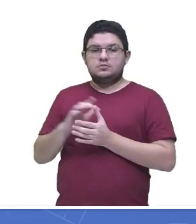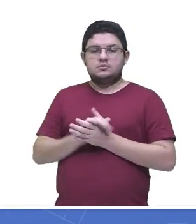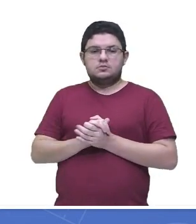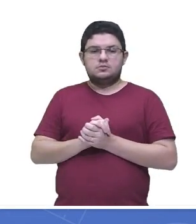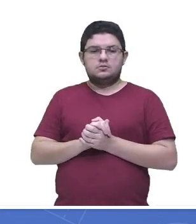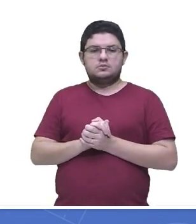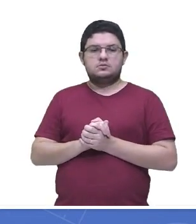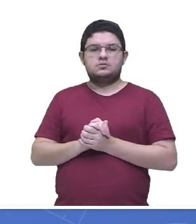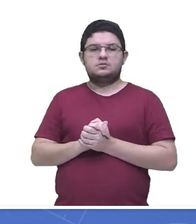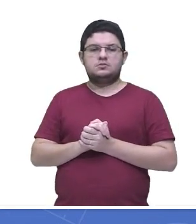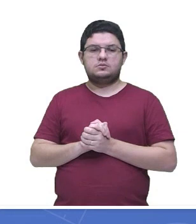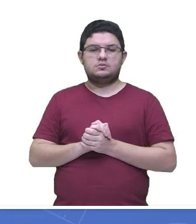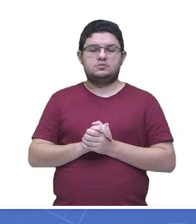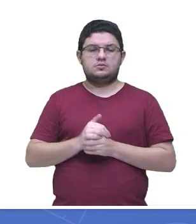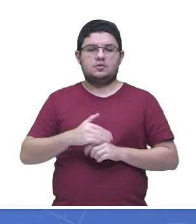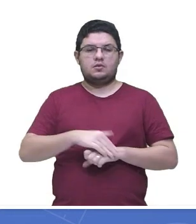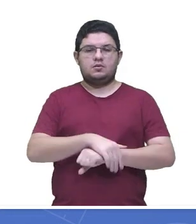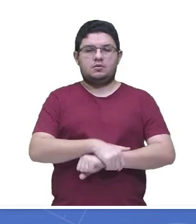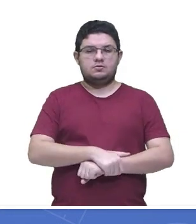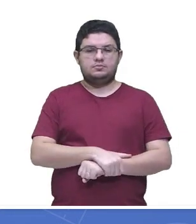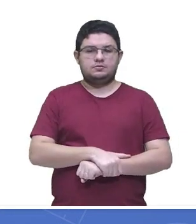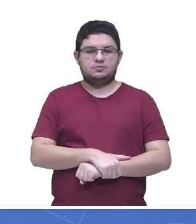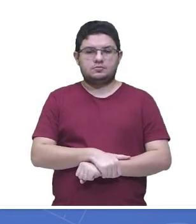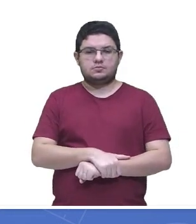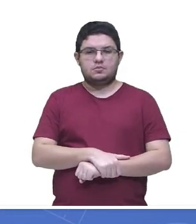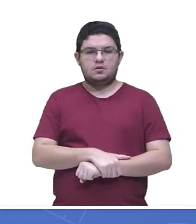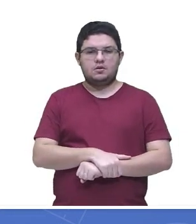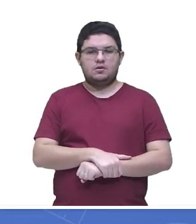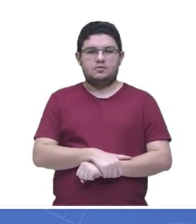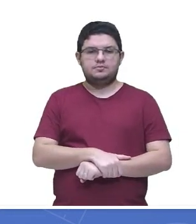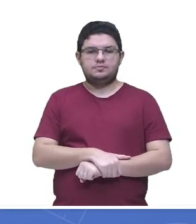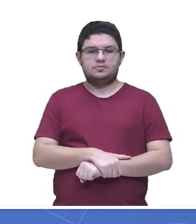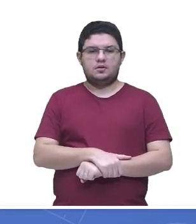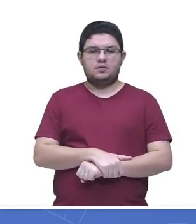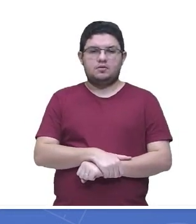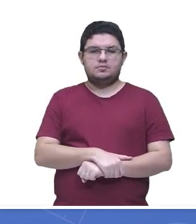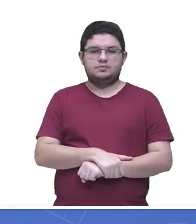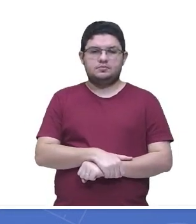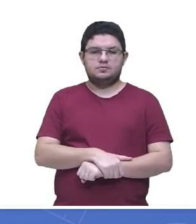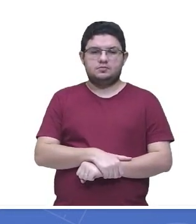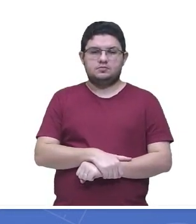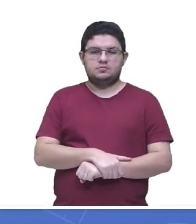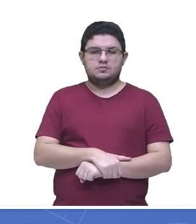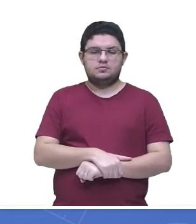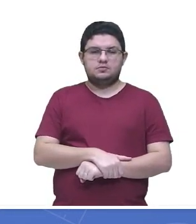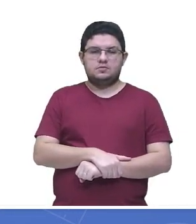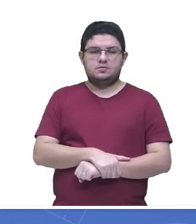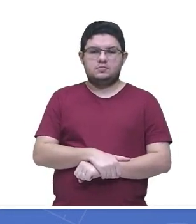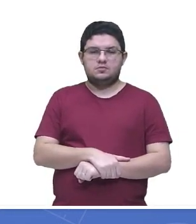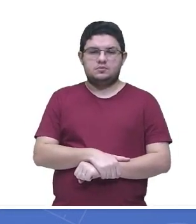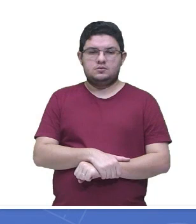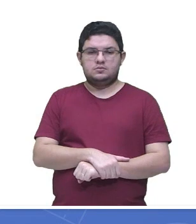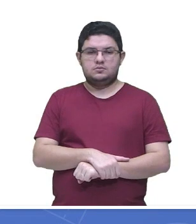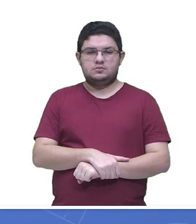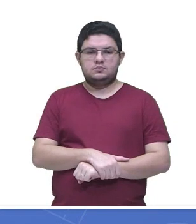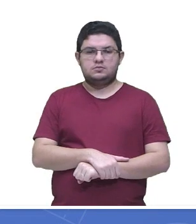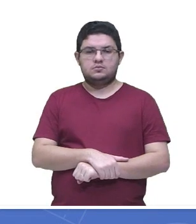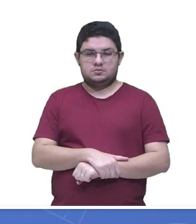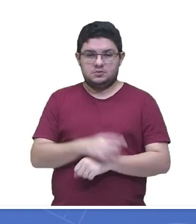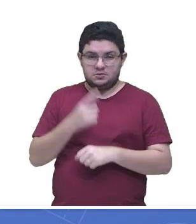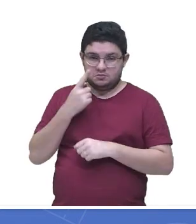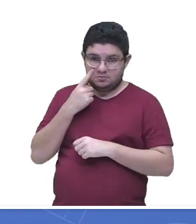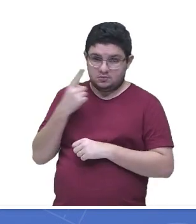she was not driving a car yesterday. She was not driving a car yesterday. Viram